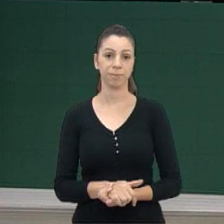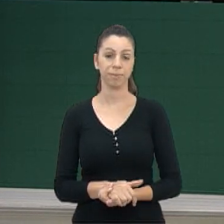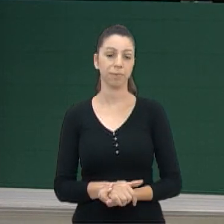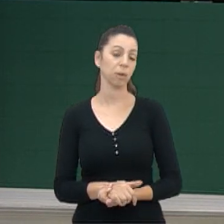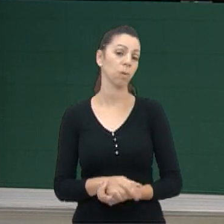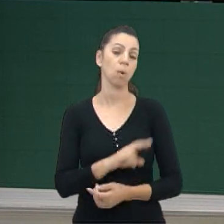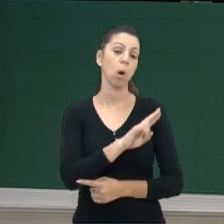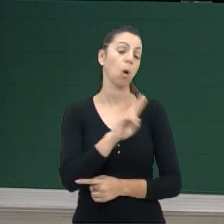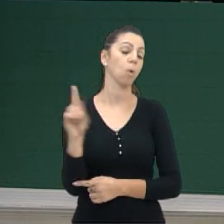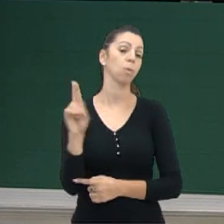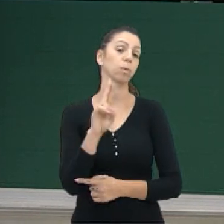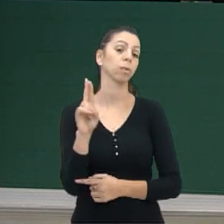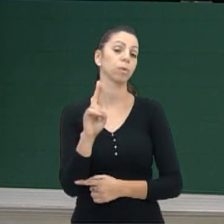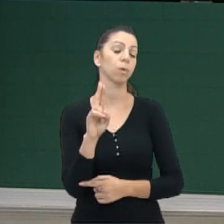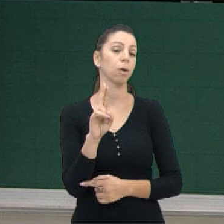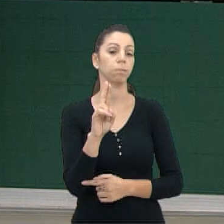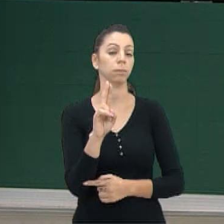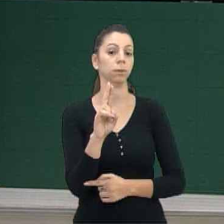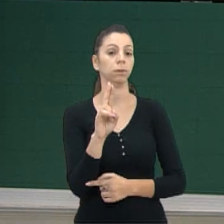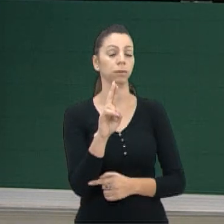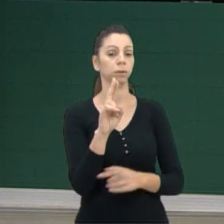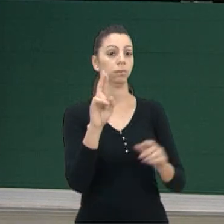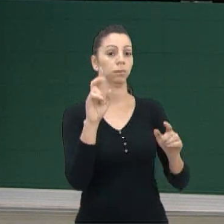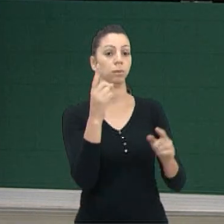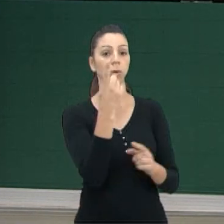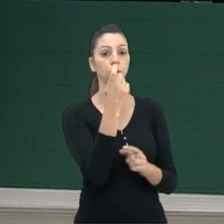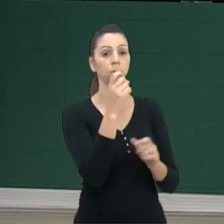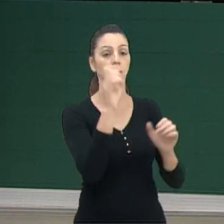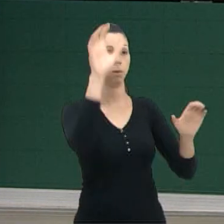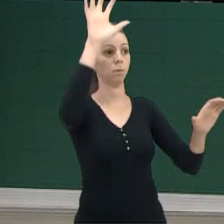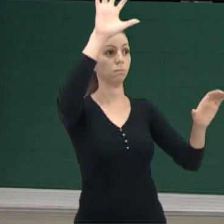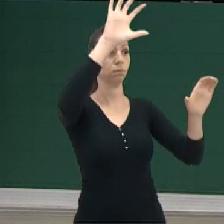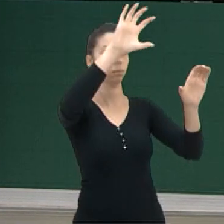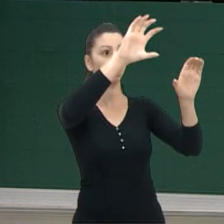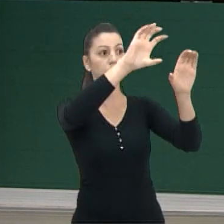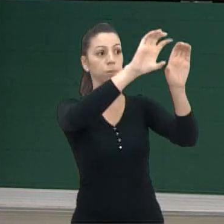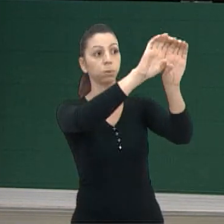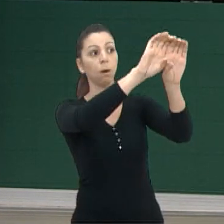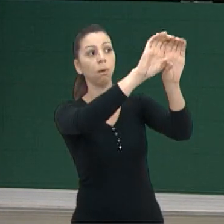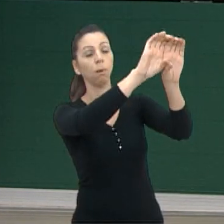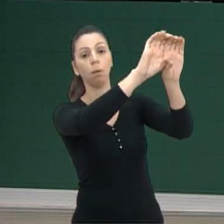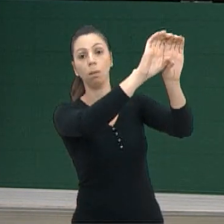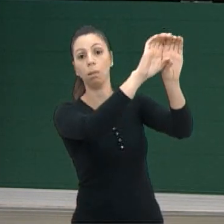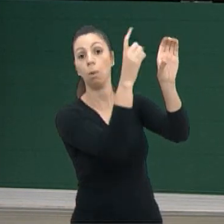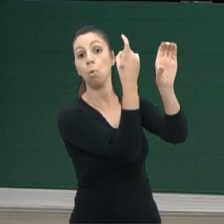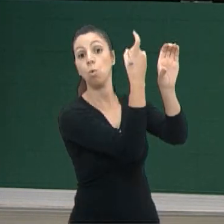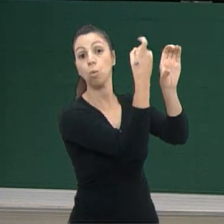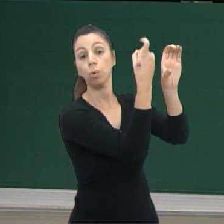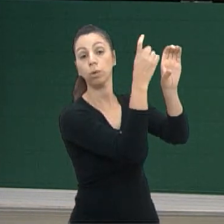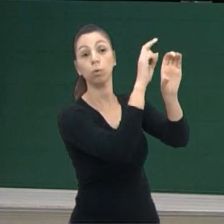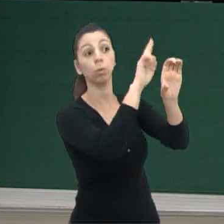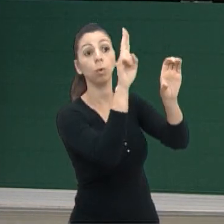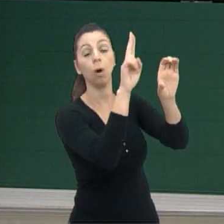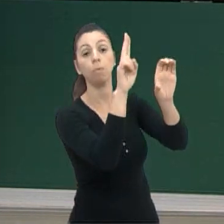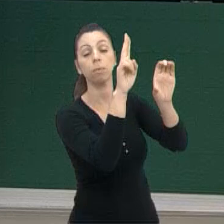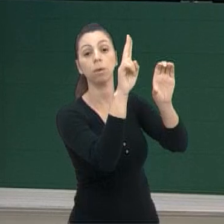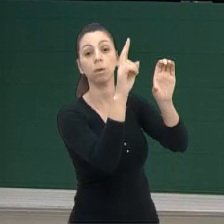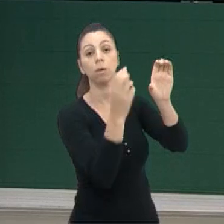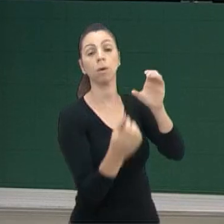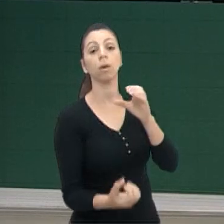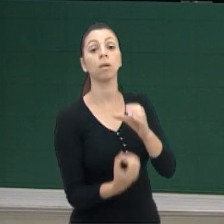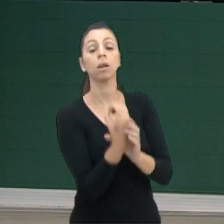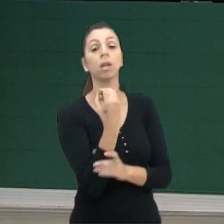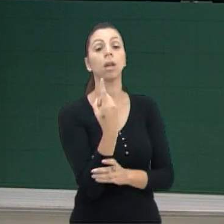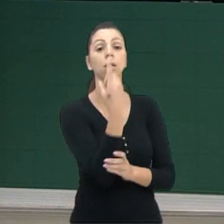o nome dado ao continente único, formado há mais de 100 milhões de anos atrás?